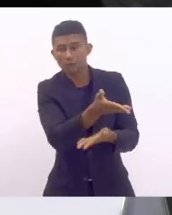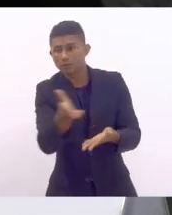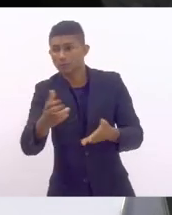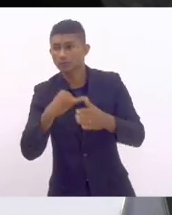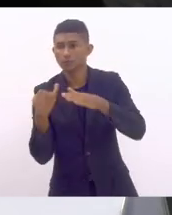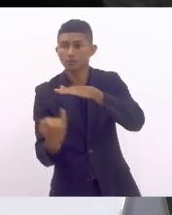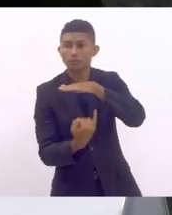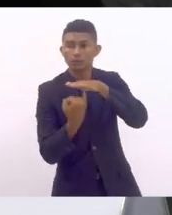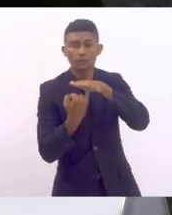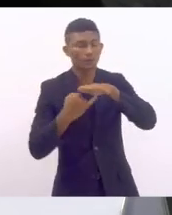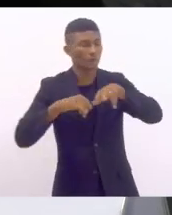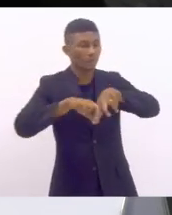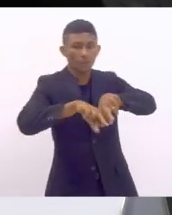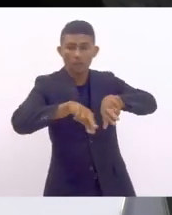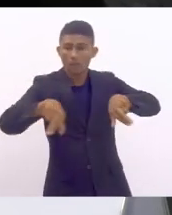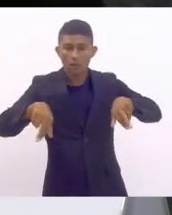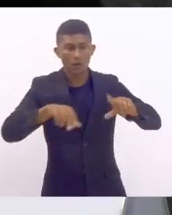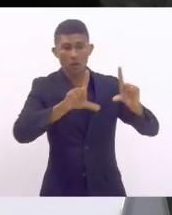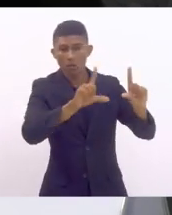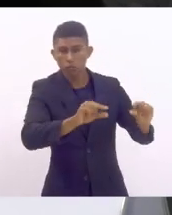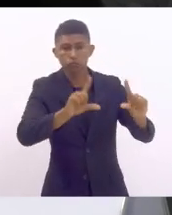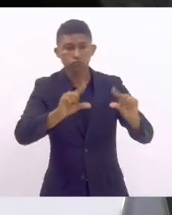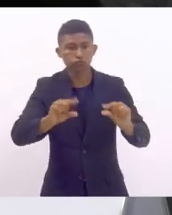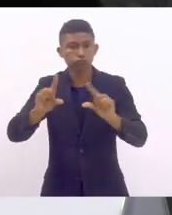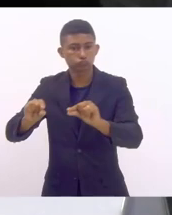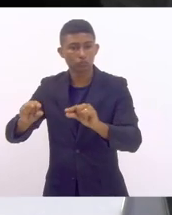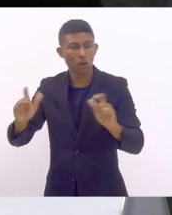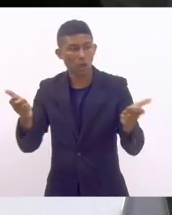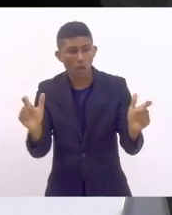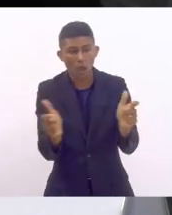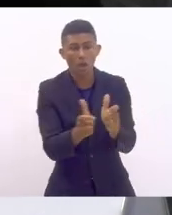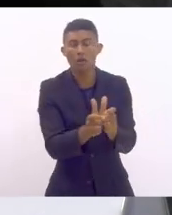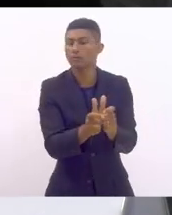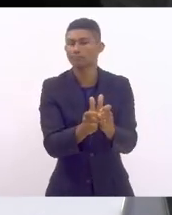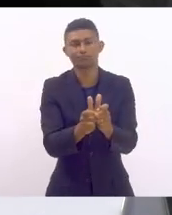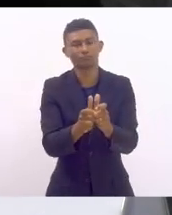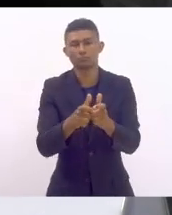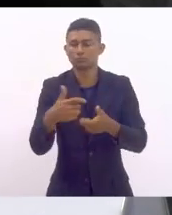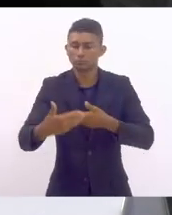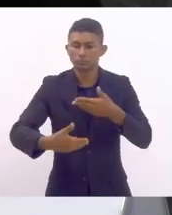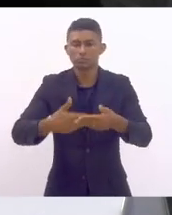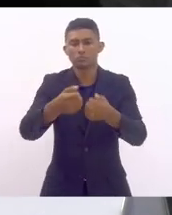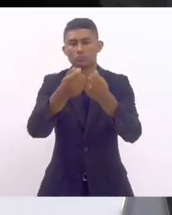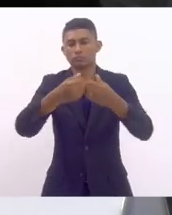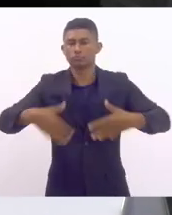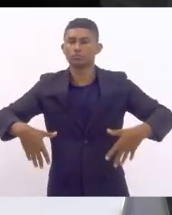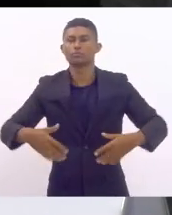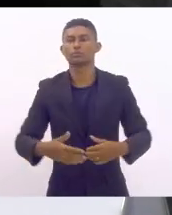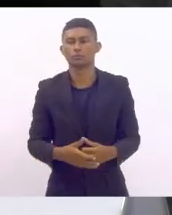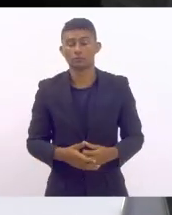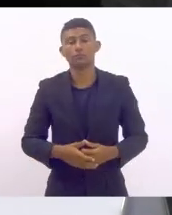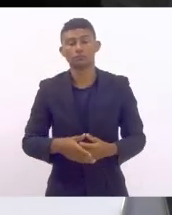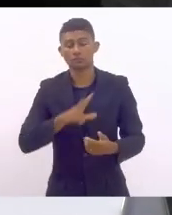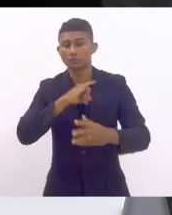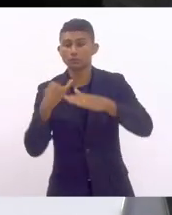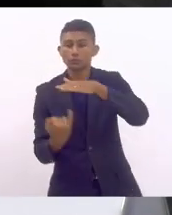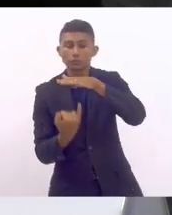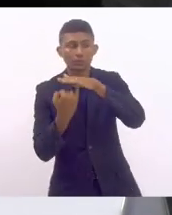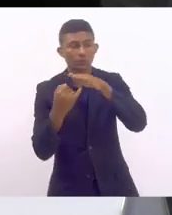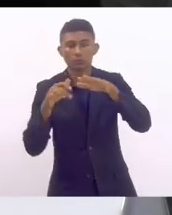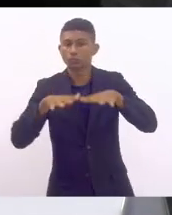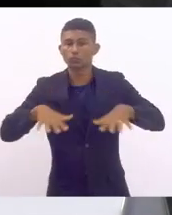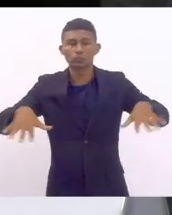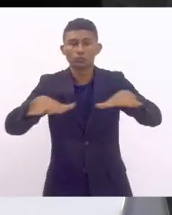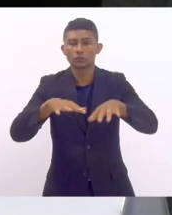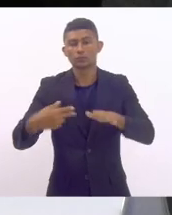instituições eu falo Universidade umas institutos federais também toda a rede Federal de instituições que está aqui no estado do Rio de Janeiro no